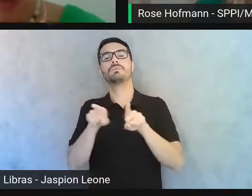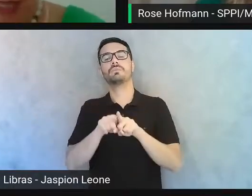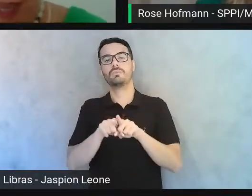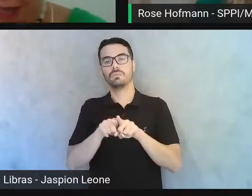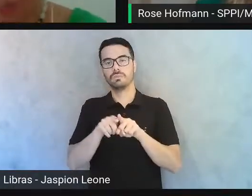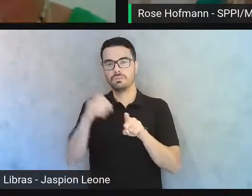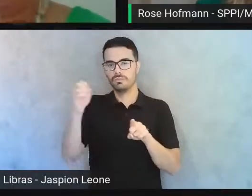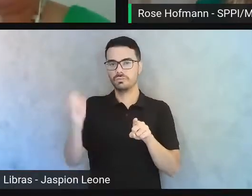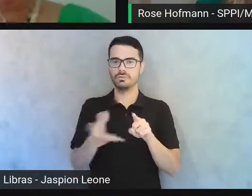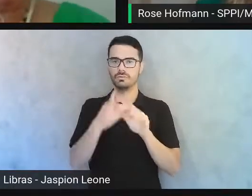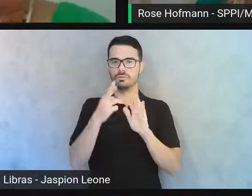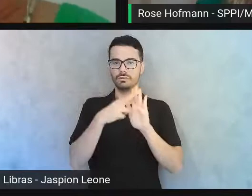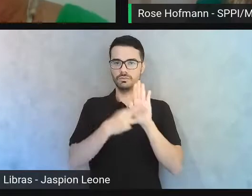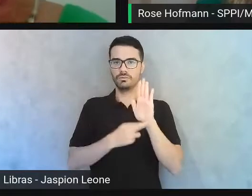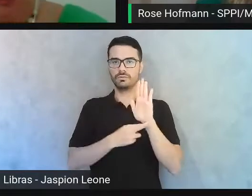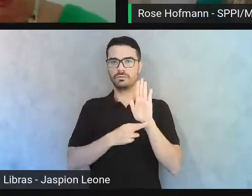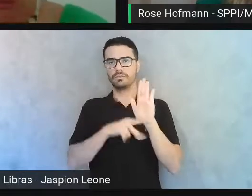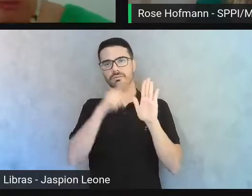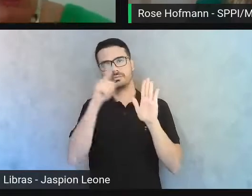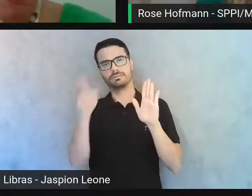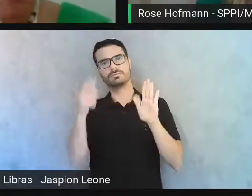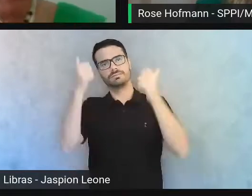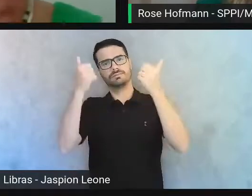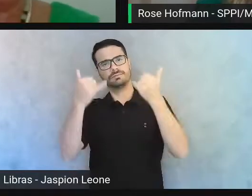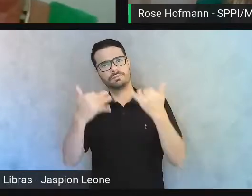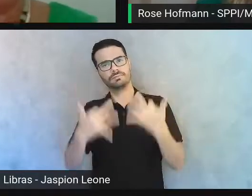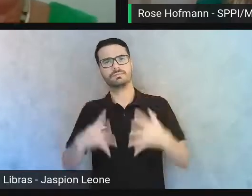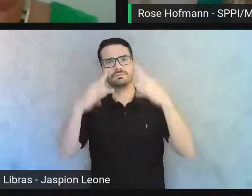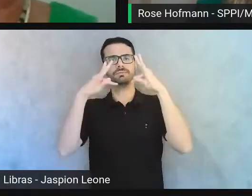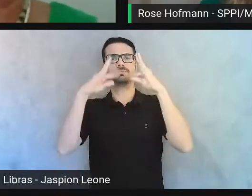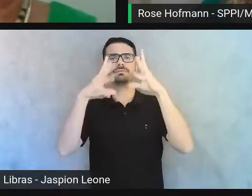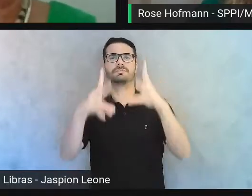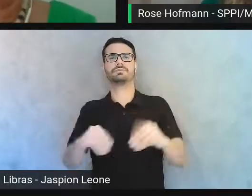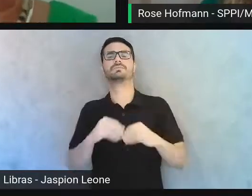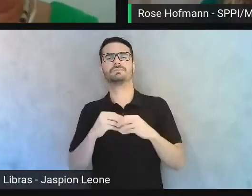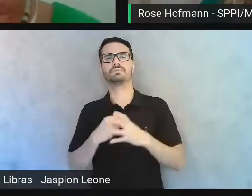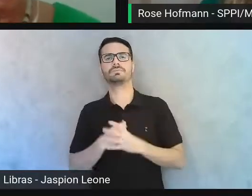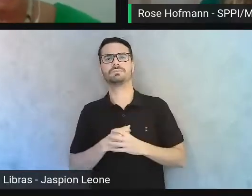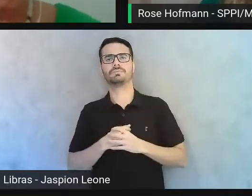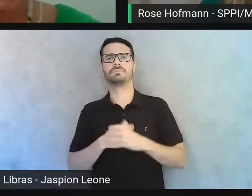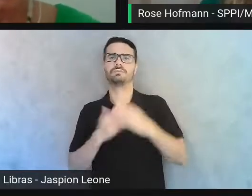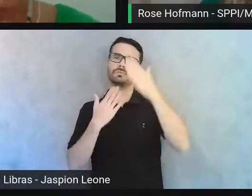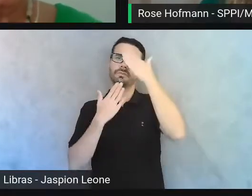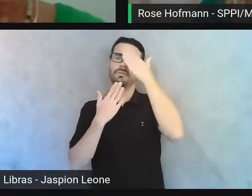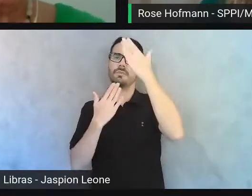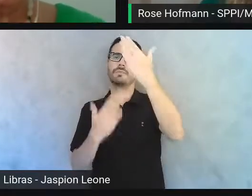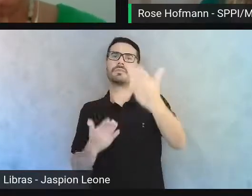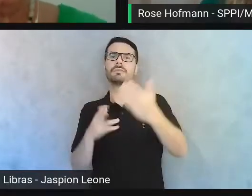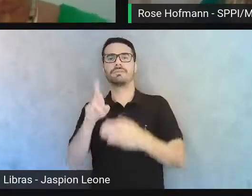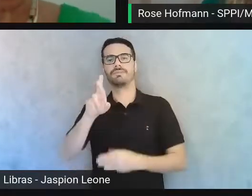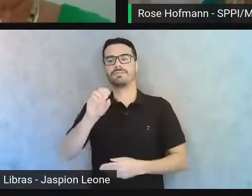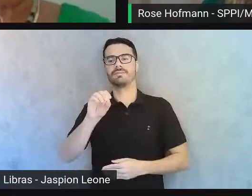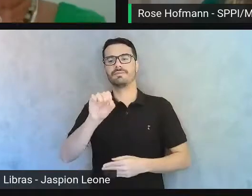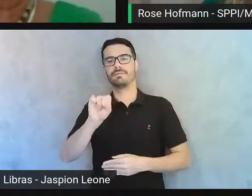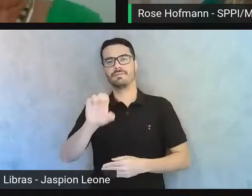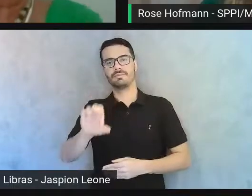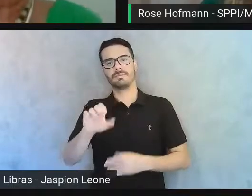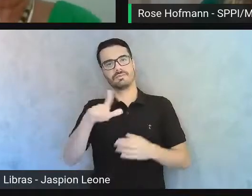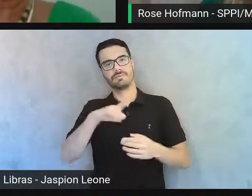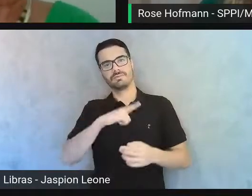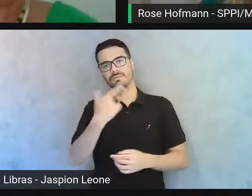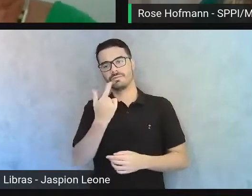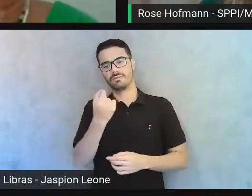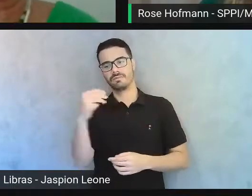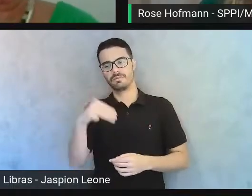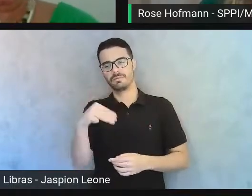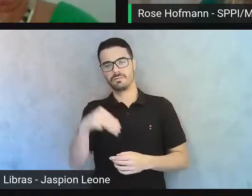novas regras. Ela vai explicar tudo isso para vocês, o que é. Obrigada, Rose. Você tem 20 minutos para fazer a